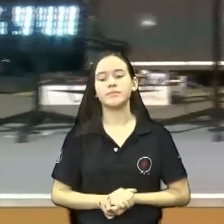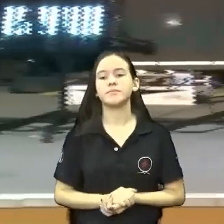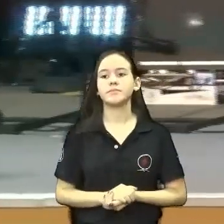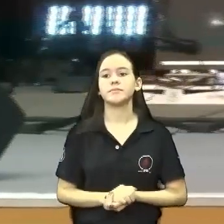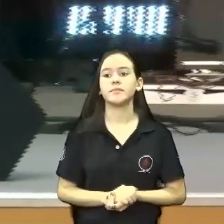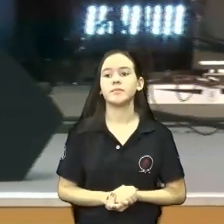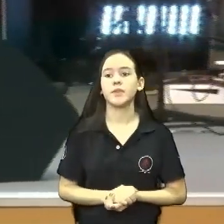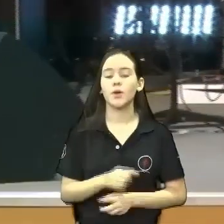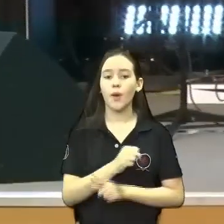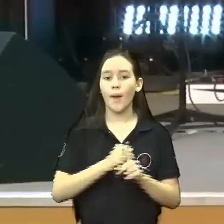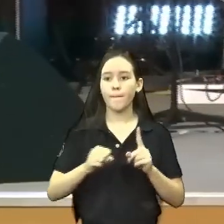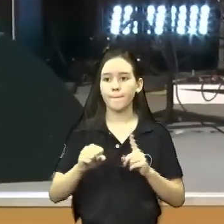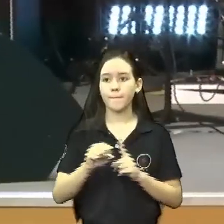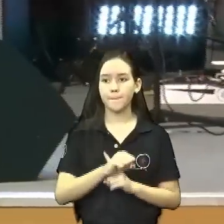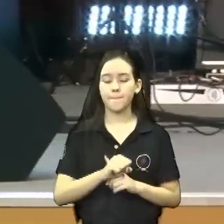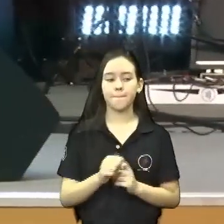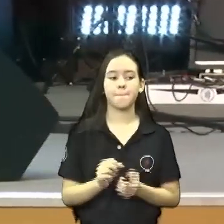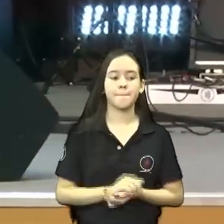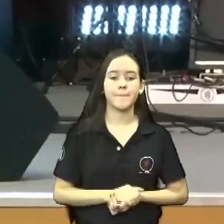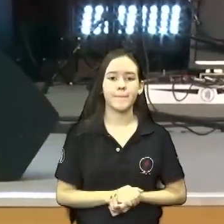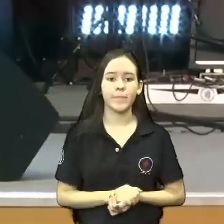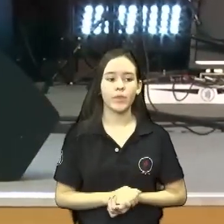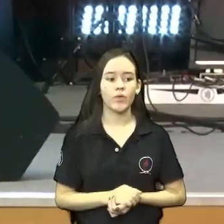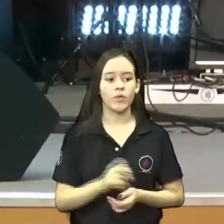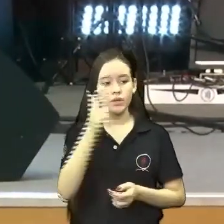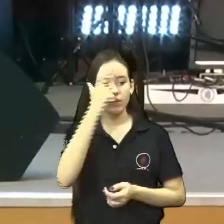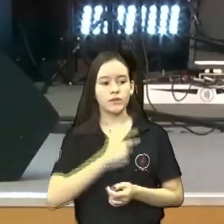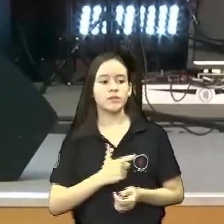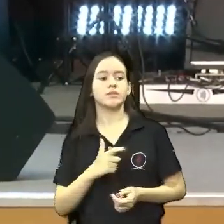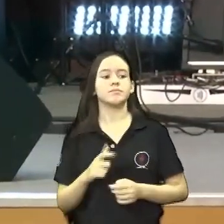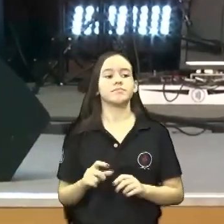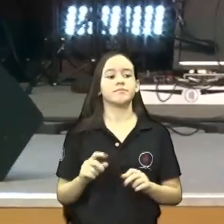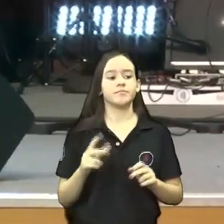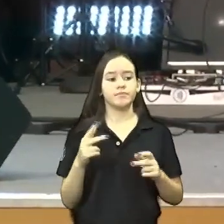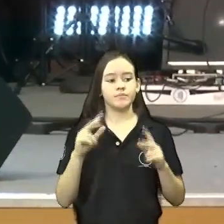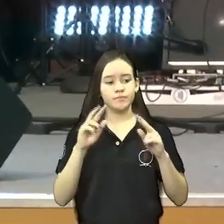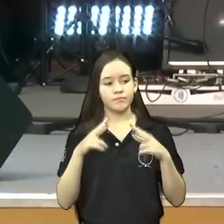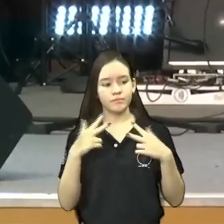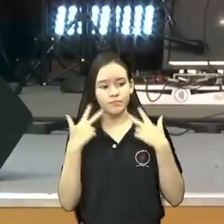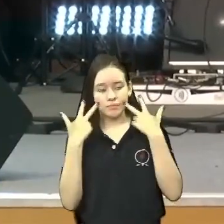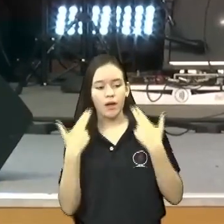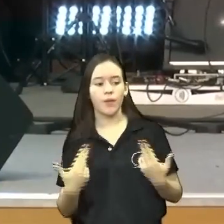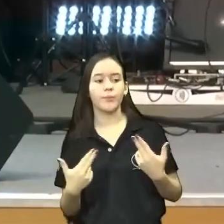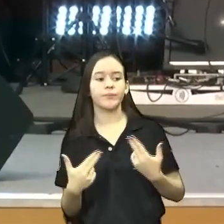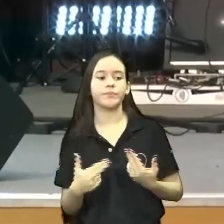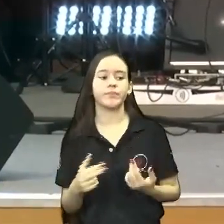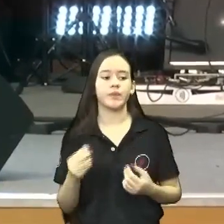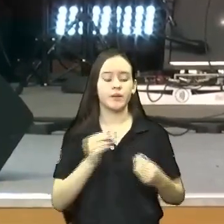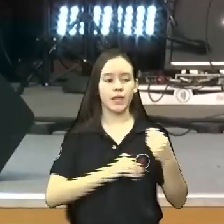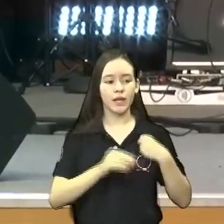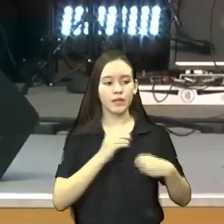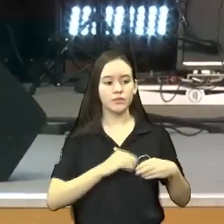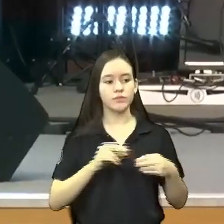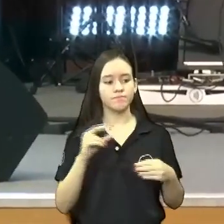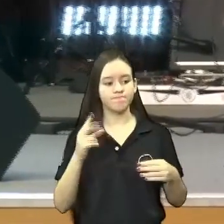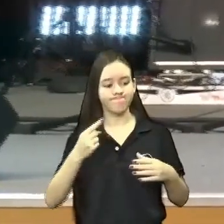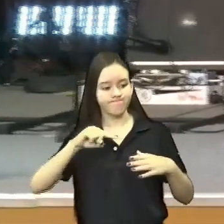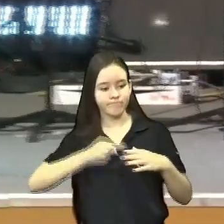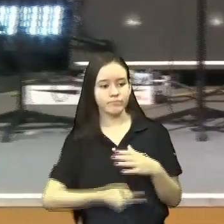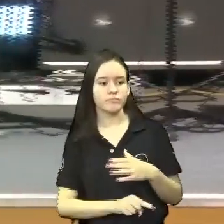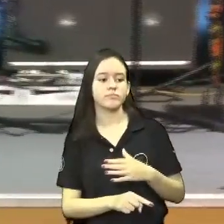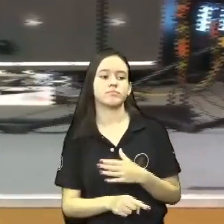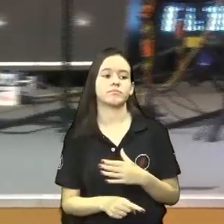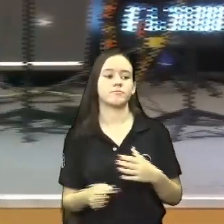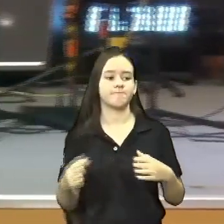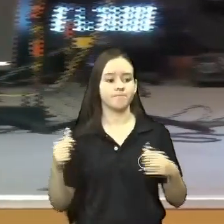mas sociedade O homem pela sua natureza pecaminosa ele vai se aprofundando na lama com uma